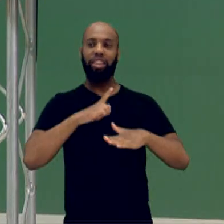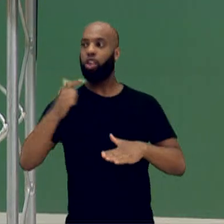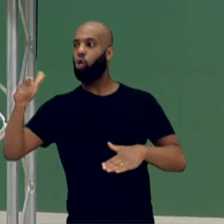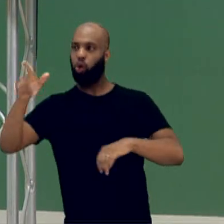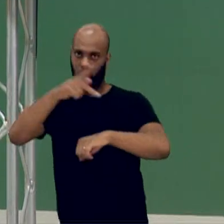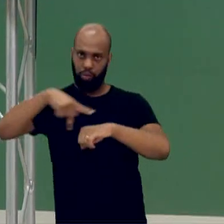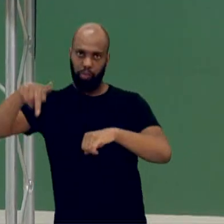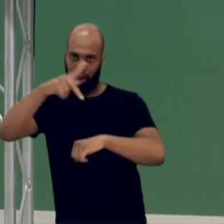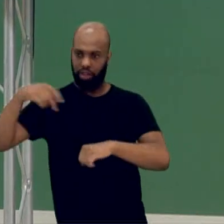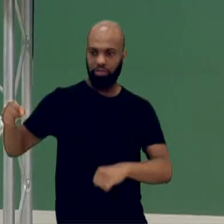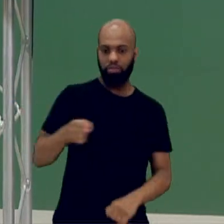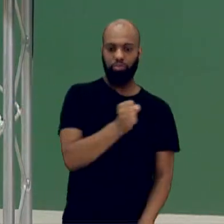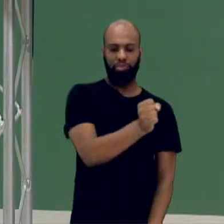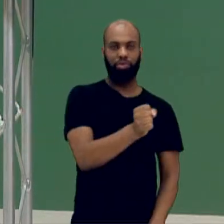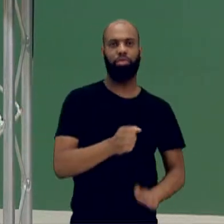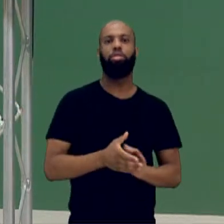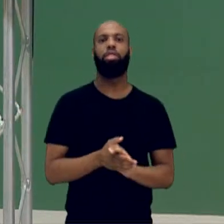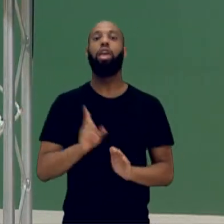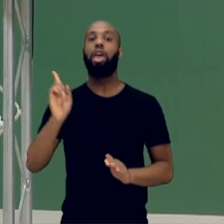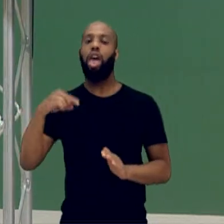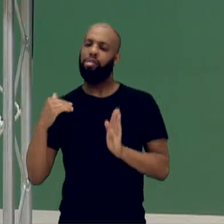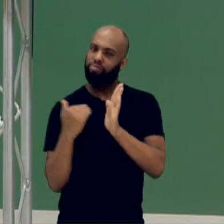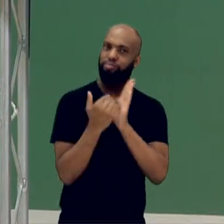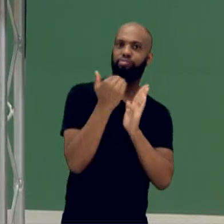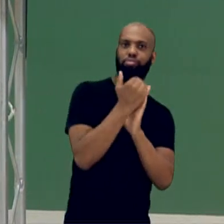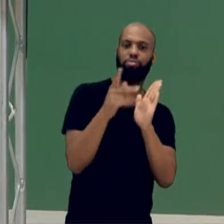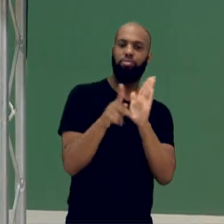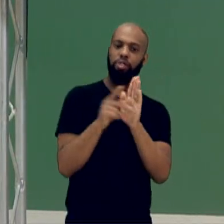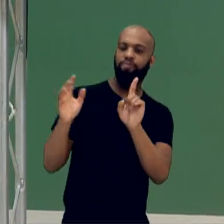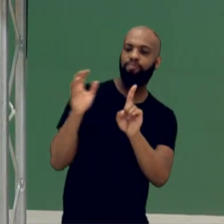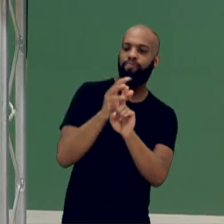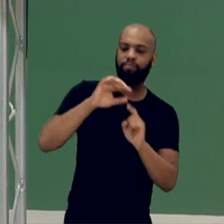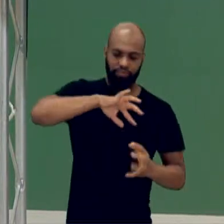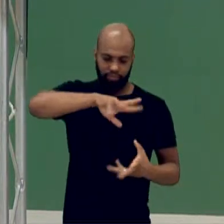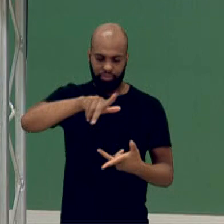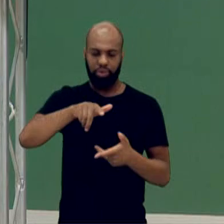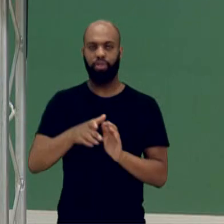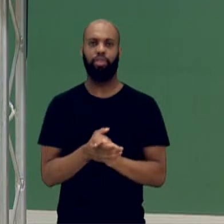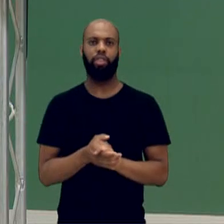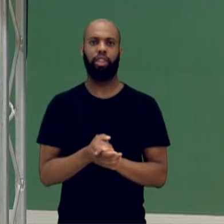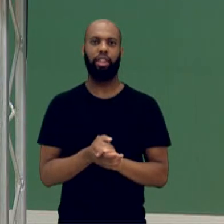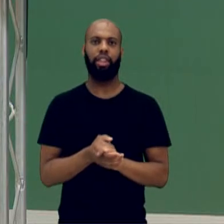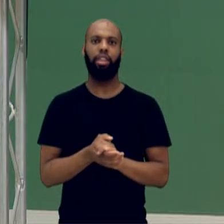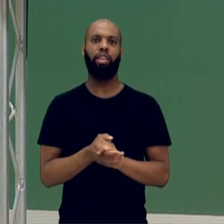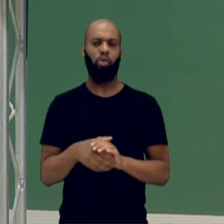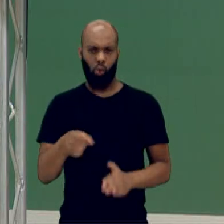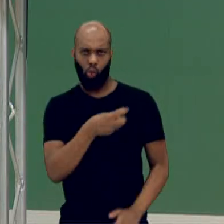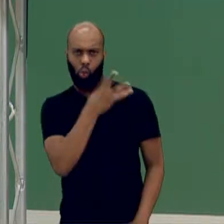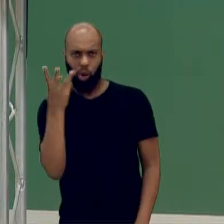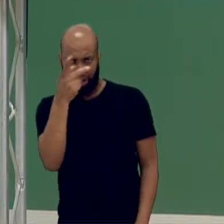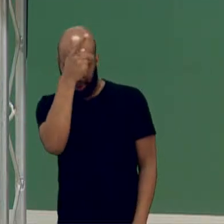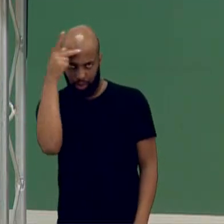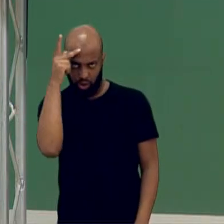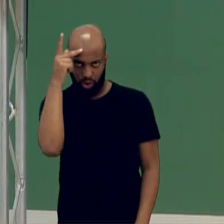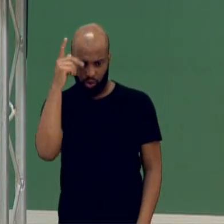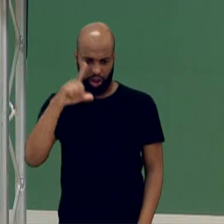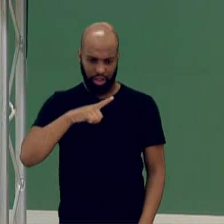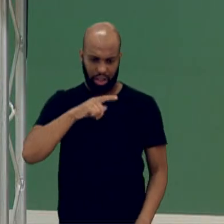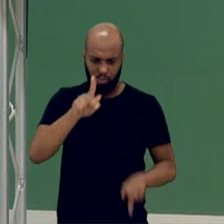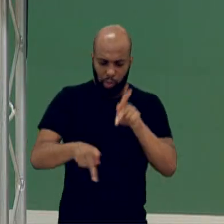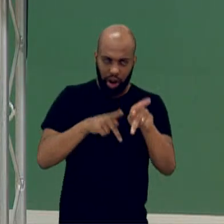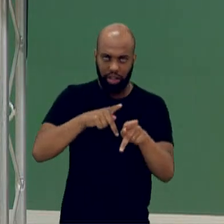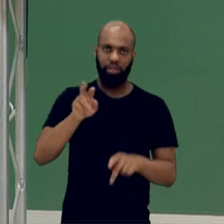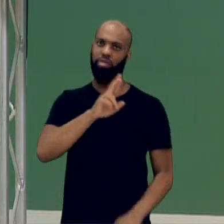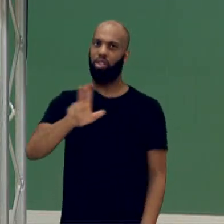cidades que estão no topo da influência mundial, certo? Não está relacionado com a quantidade de população, porque